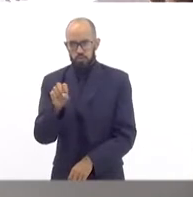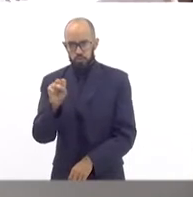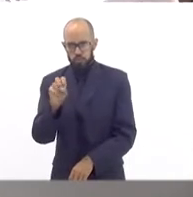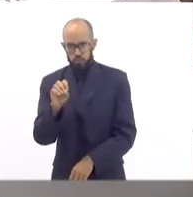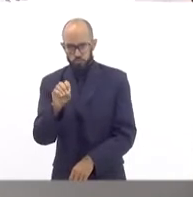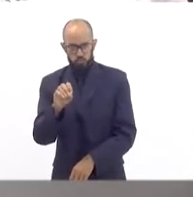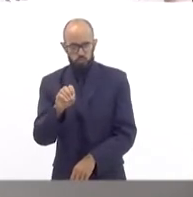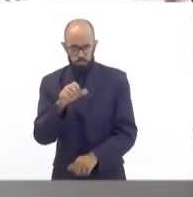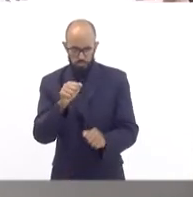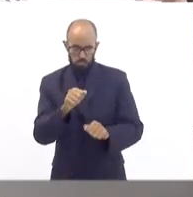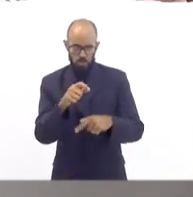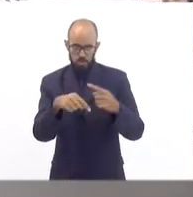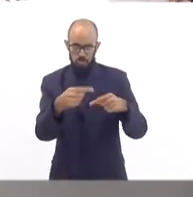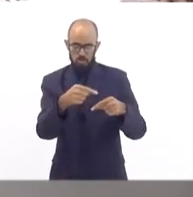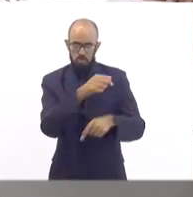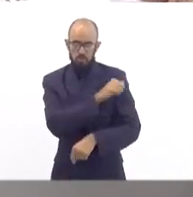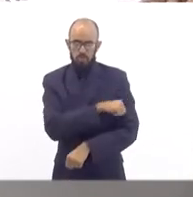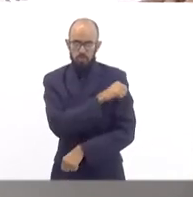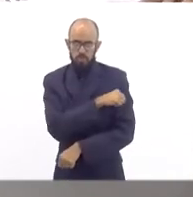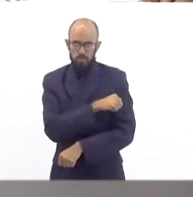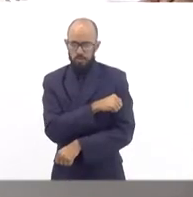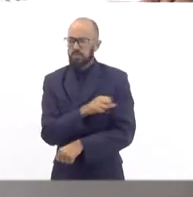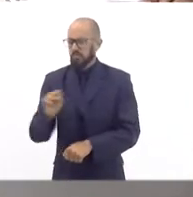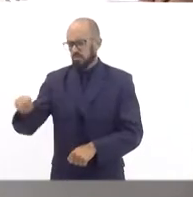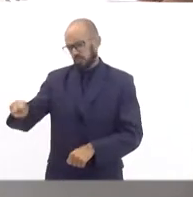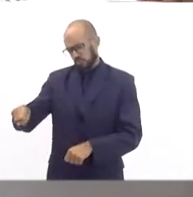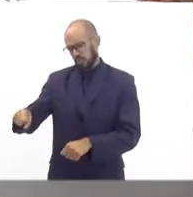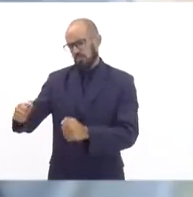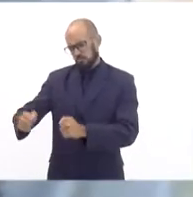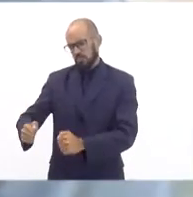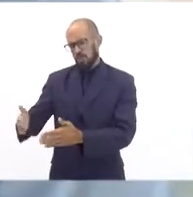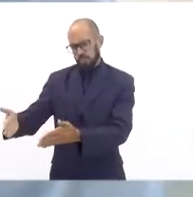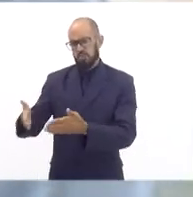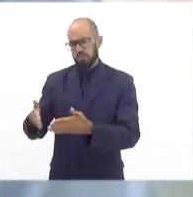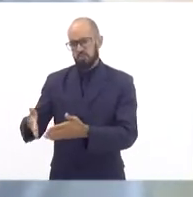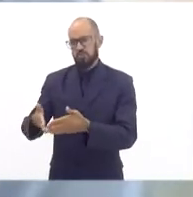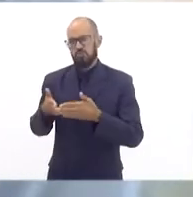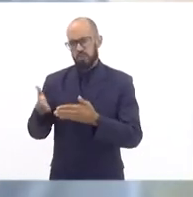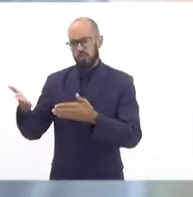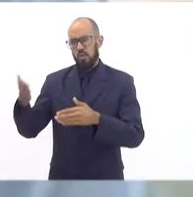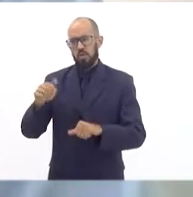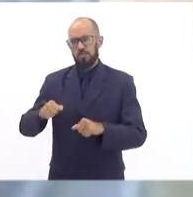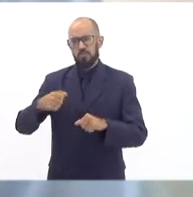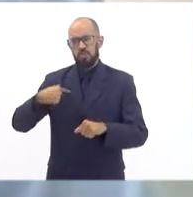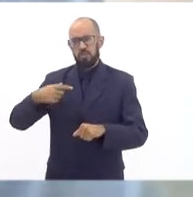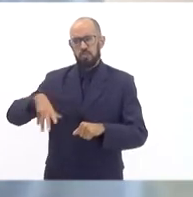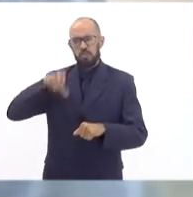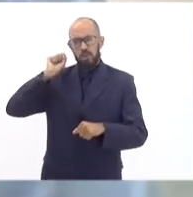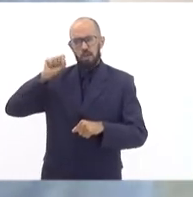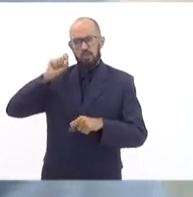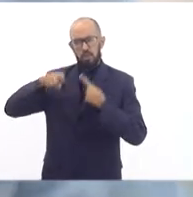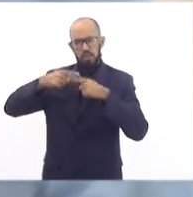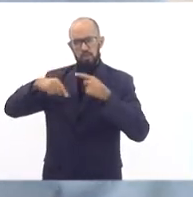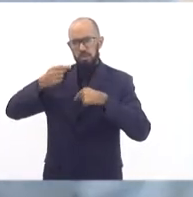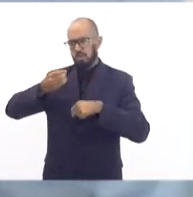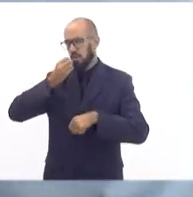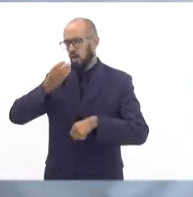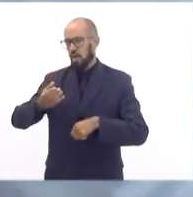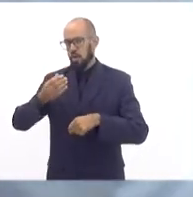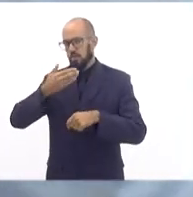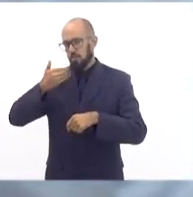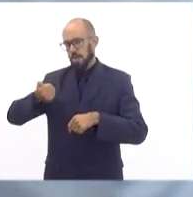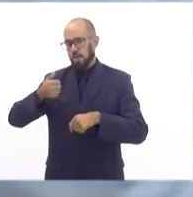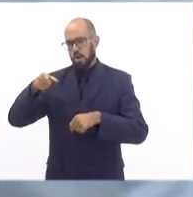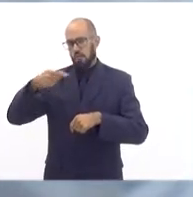mais? Por favor, eu aguardo sim, fico mais à vontade para ouvir mais e depois tecer um comentário melhor. Tá bom,